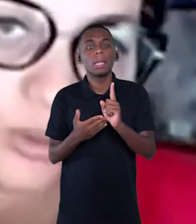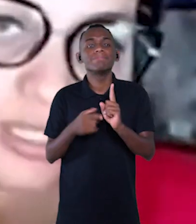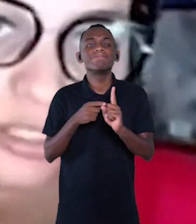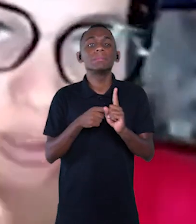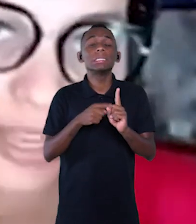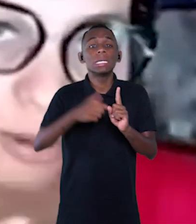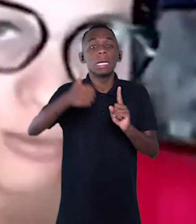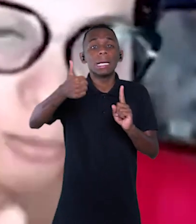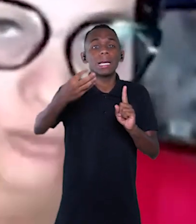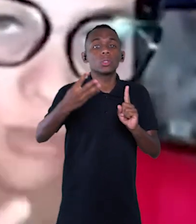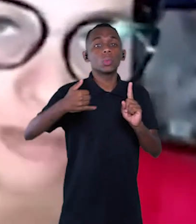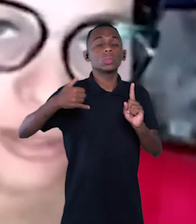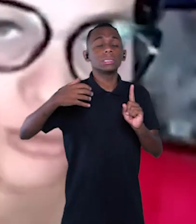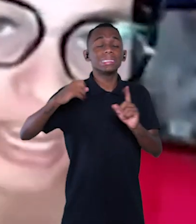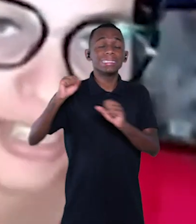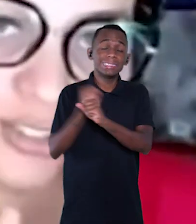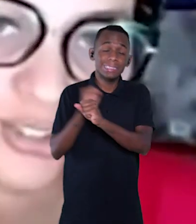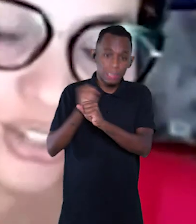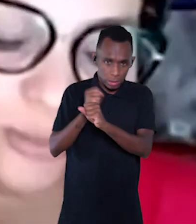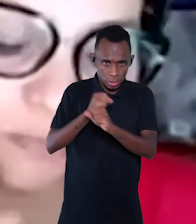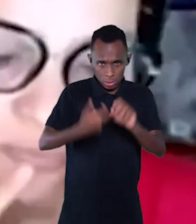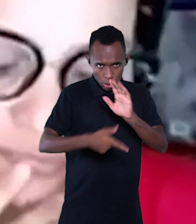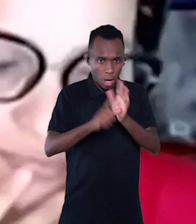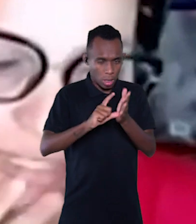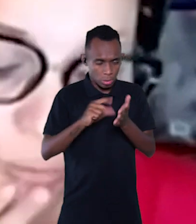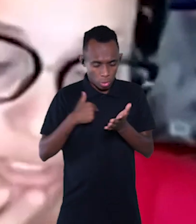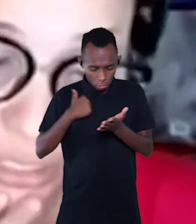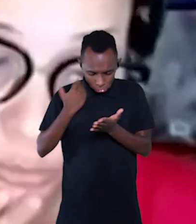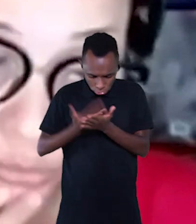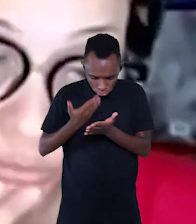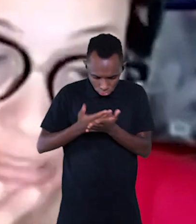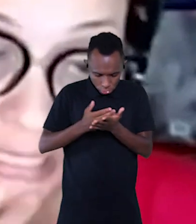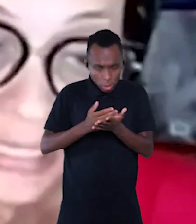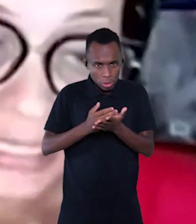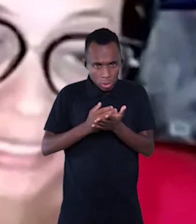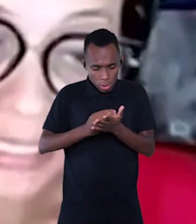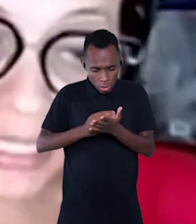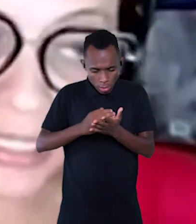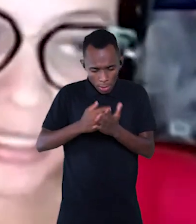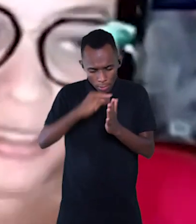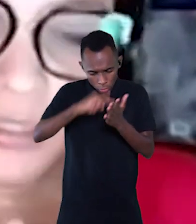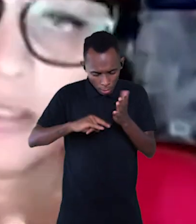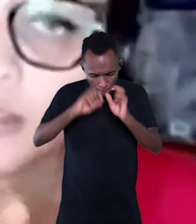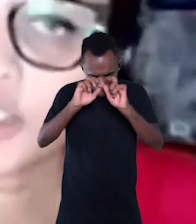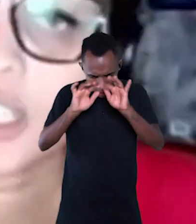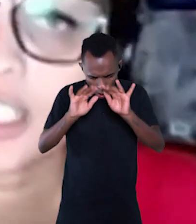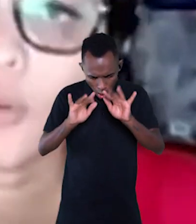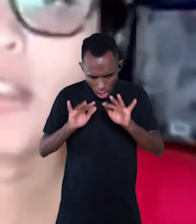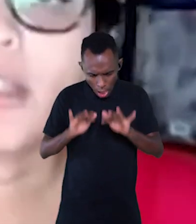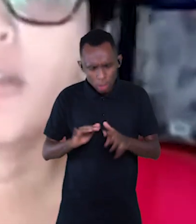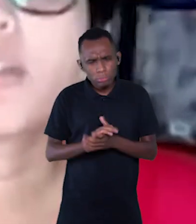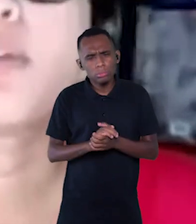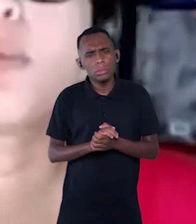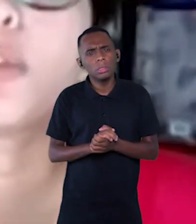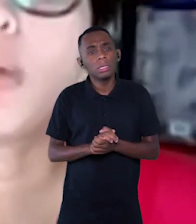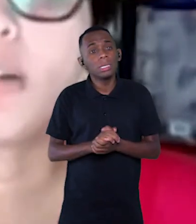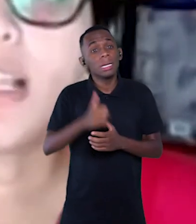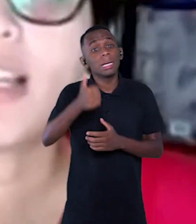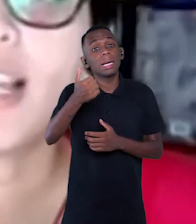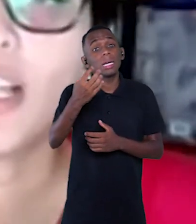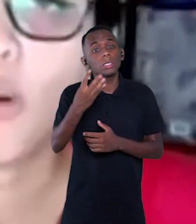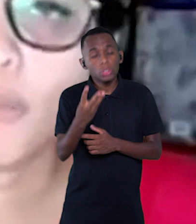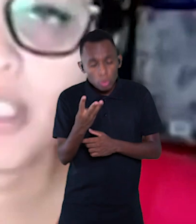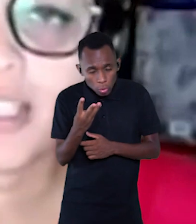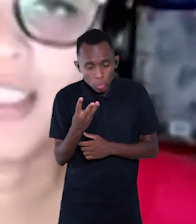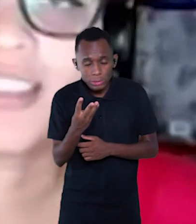tinha 14 anos, eu peguei o prontuário para estudar antes do dia da consulta, e tinha 14 anos que o prontuário